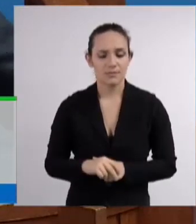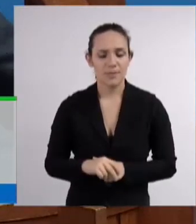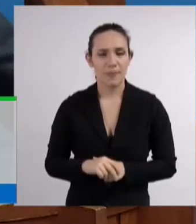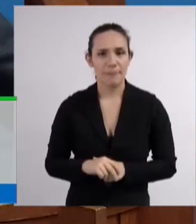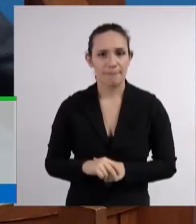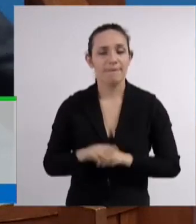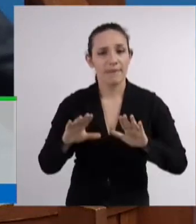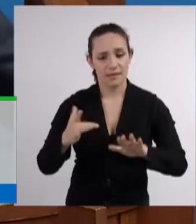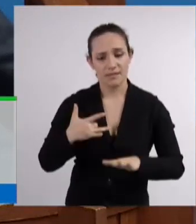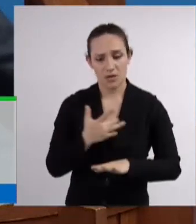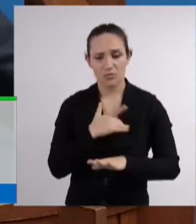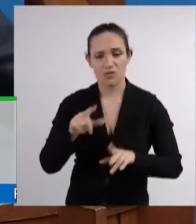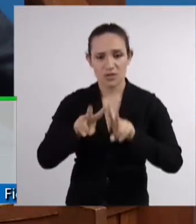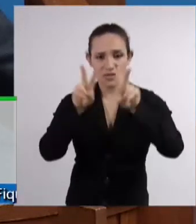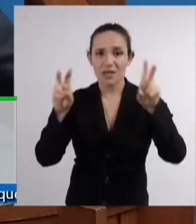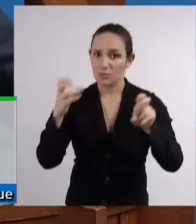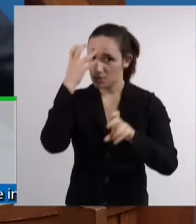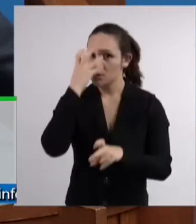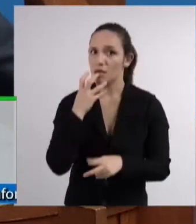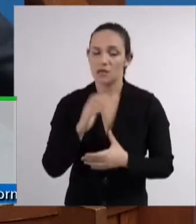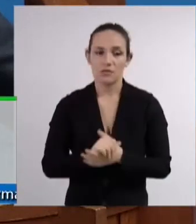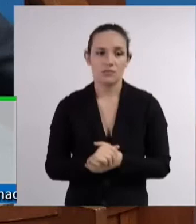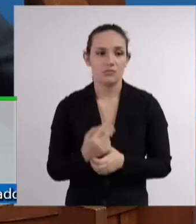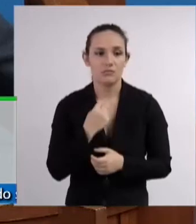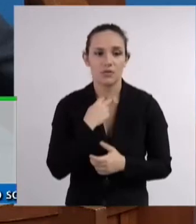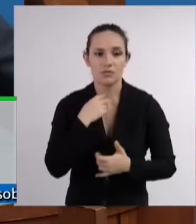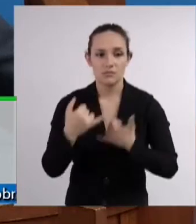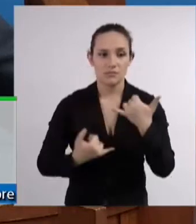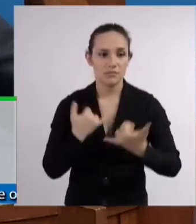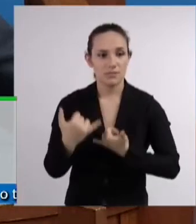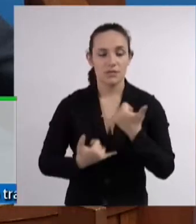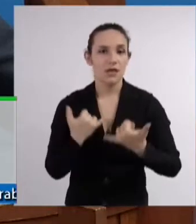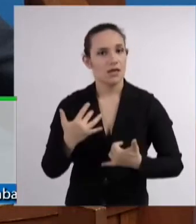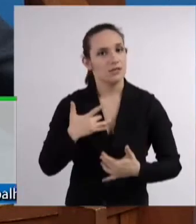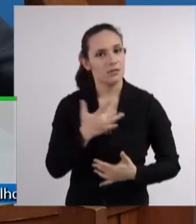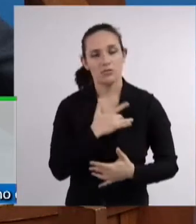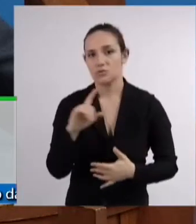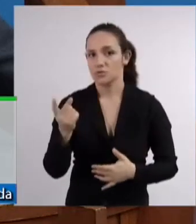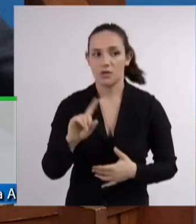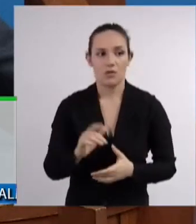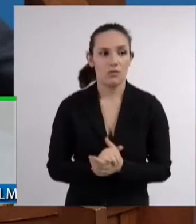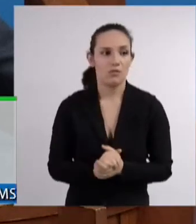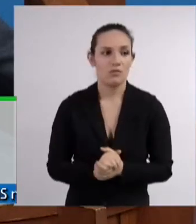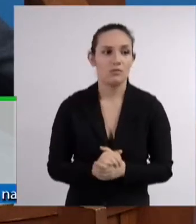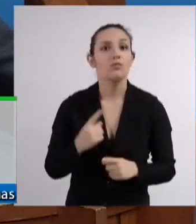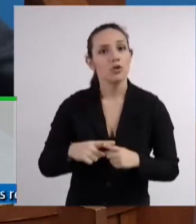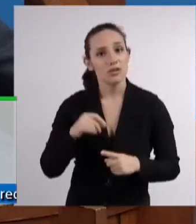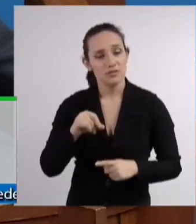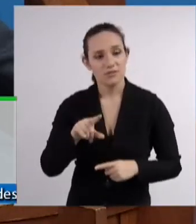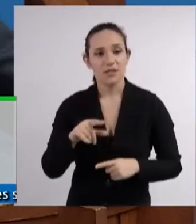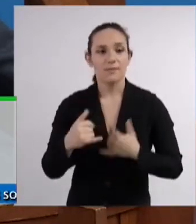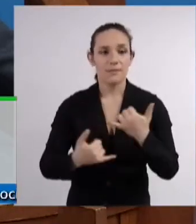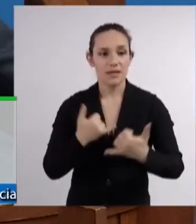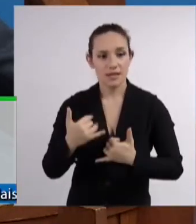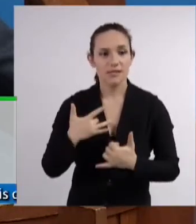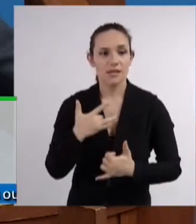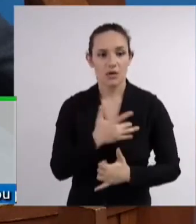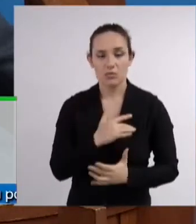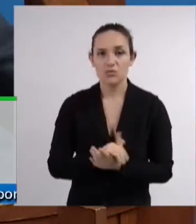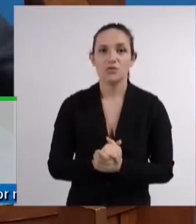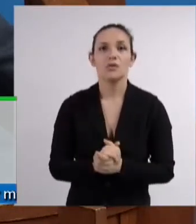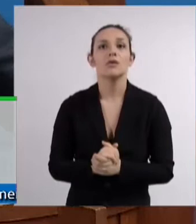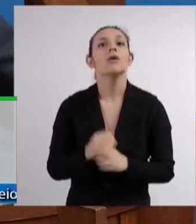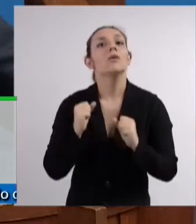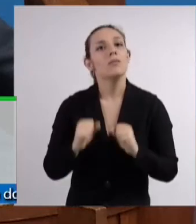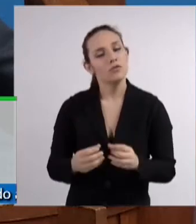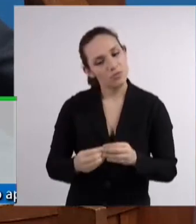que saúde é coisa séria. Não se brinca com saúde porque vai estar brincando com a vida de pessoas. E